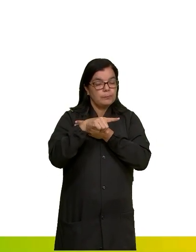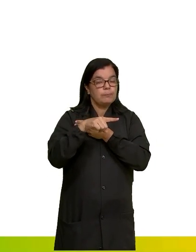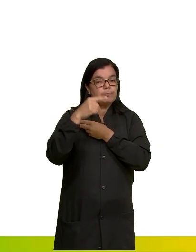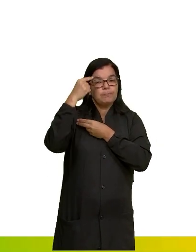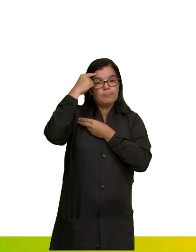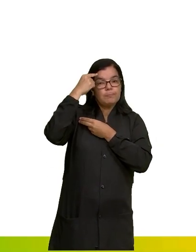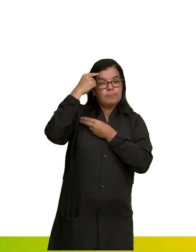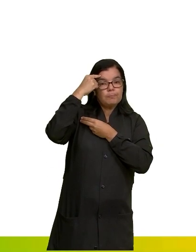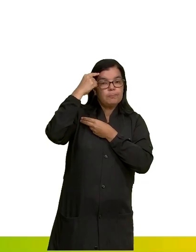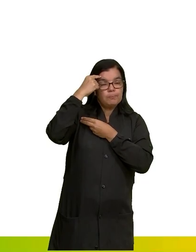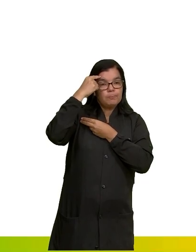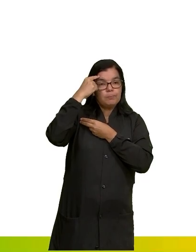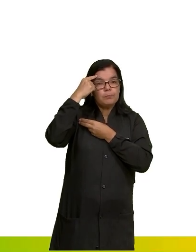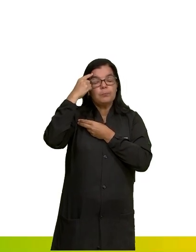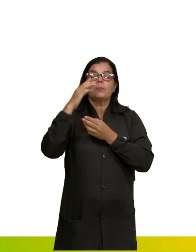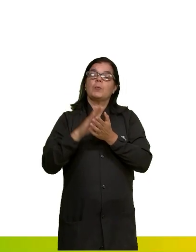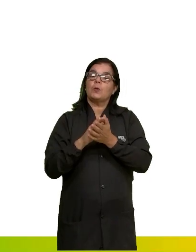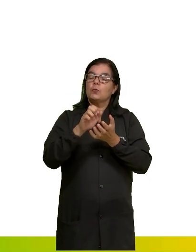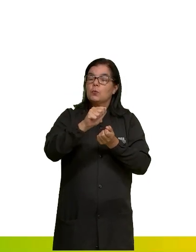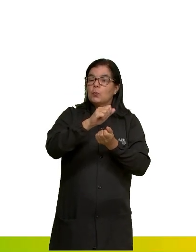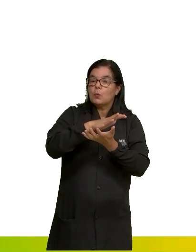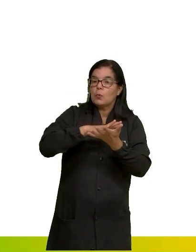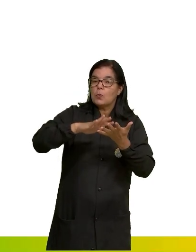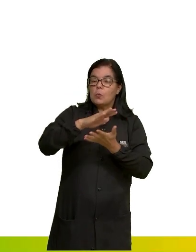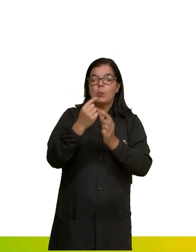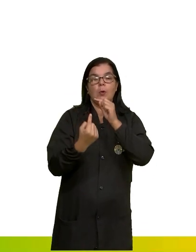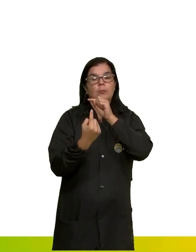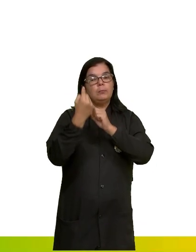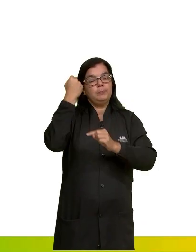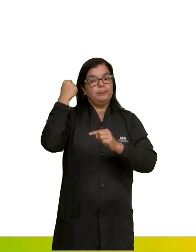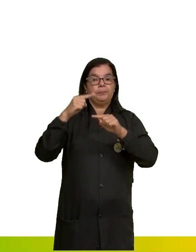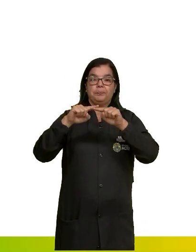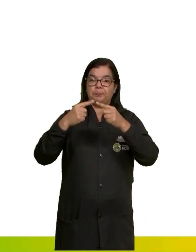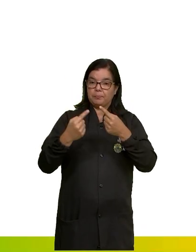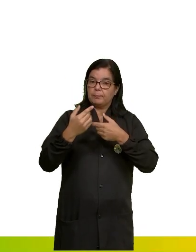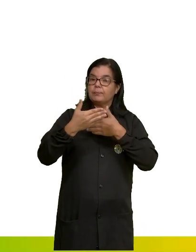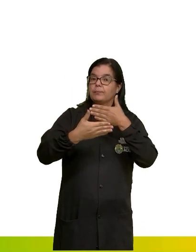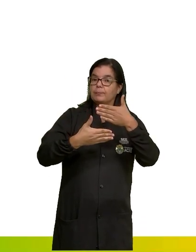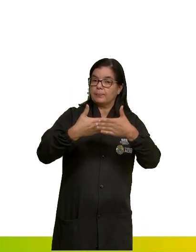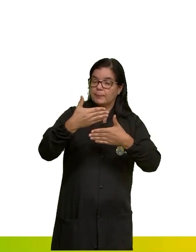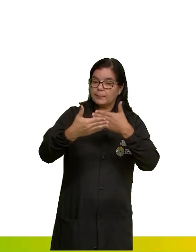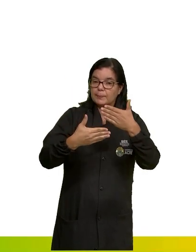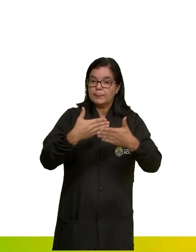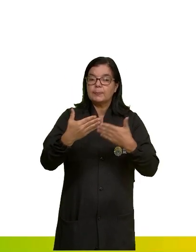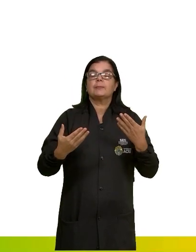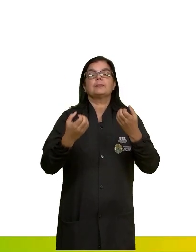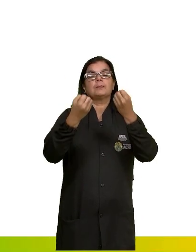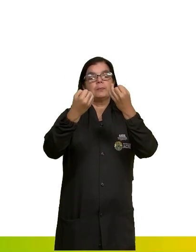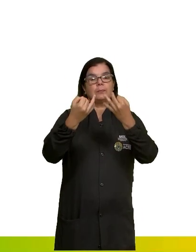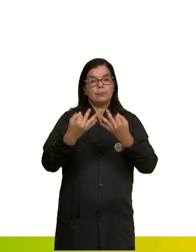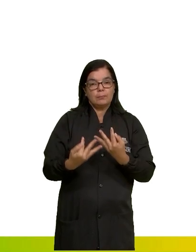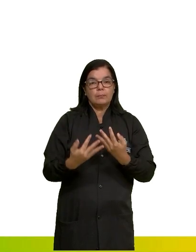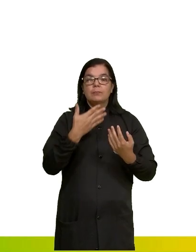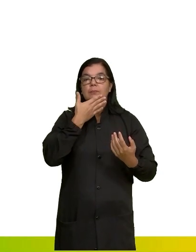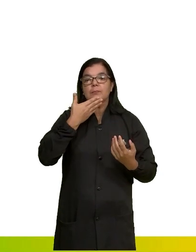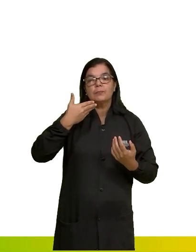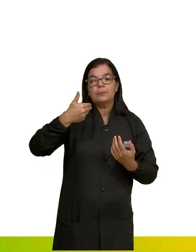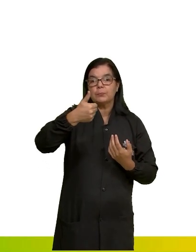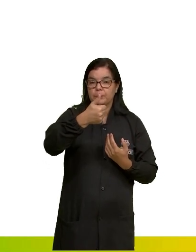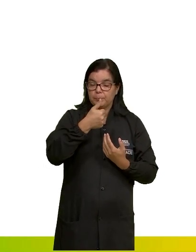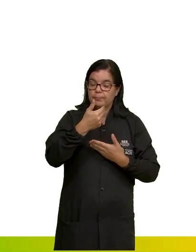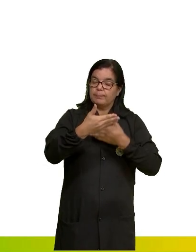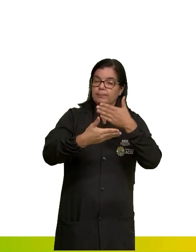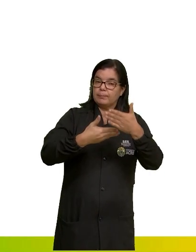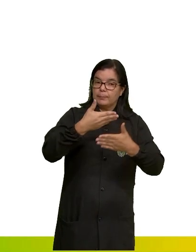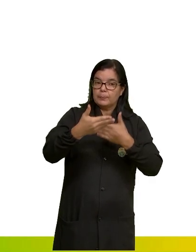reflexão sobre a cosmologia, ela começou há muito tempo, mas ela prossegue e ela vai sendo aprimorada ao longo do